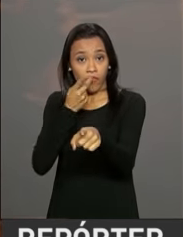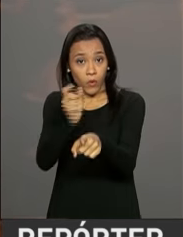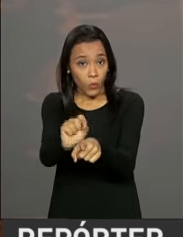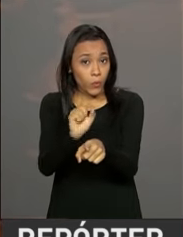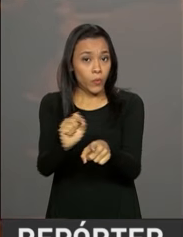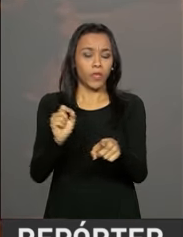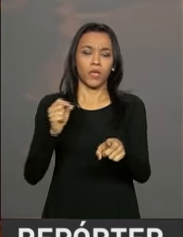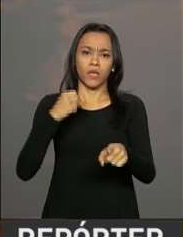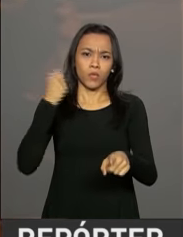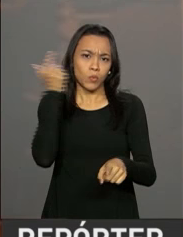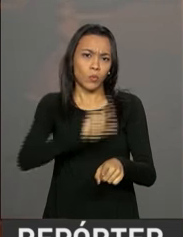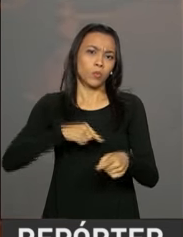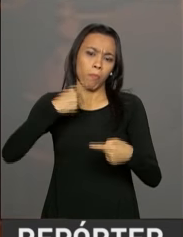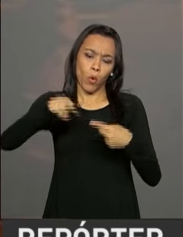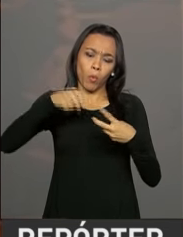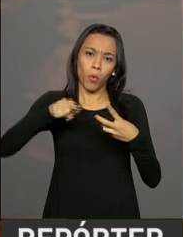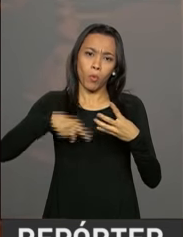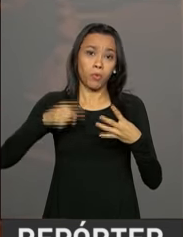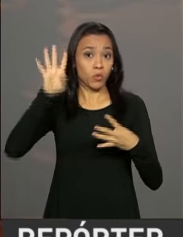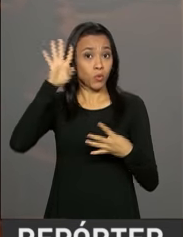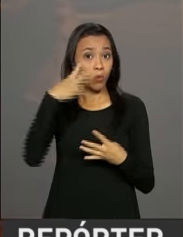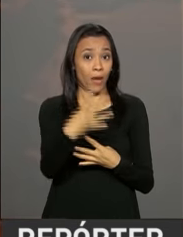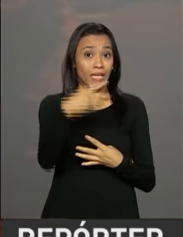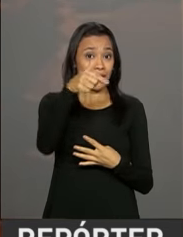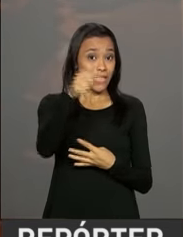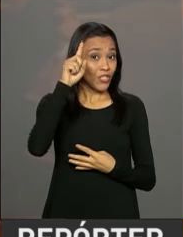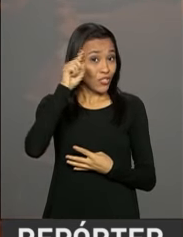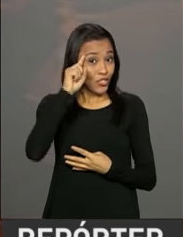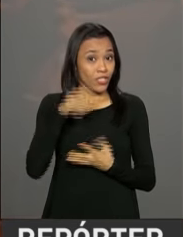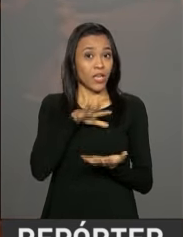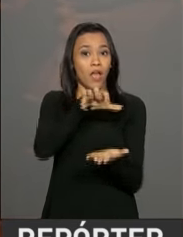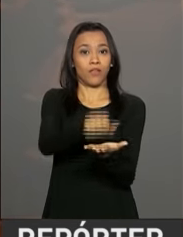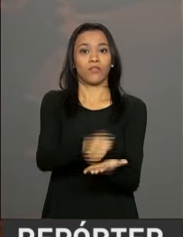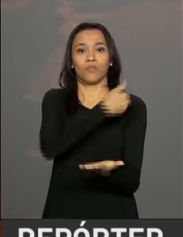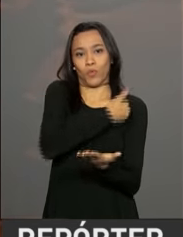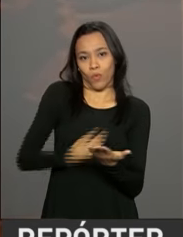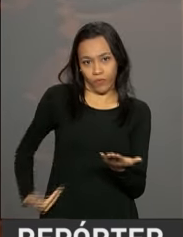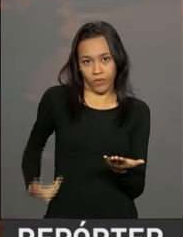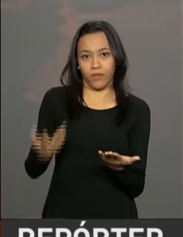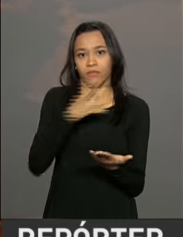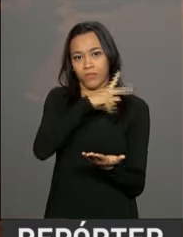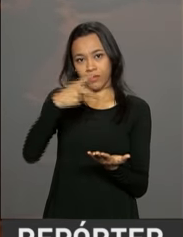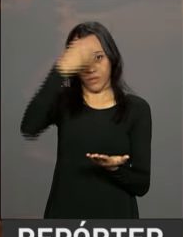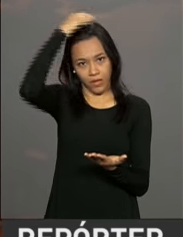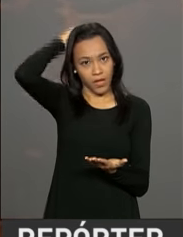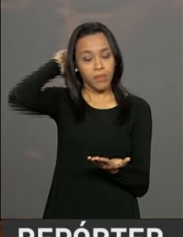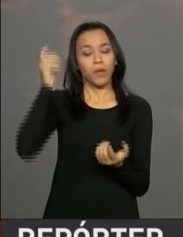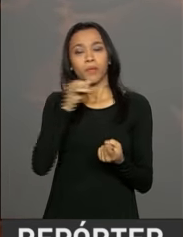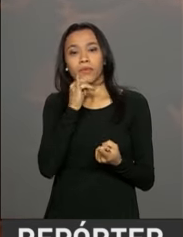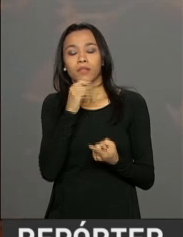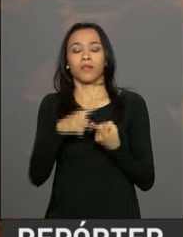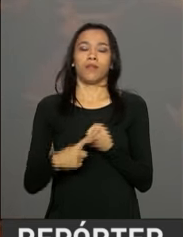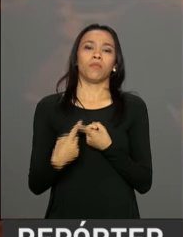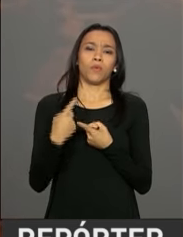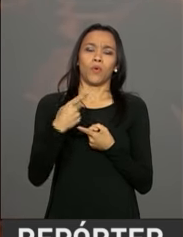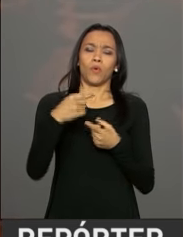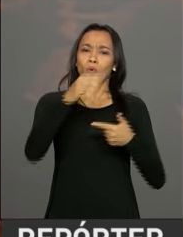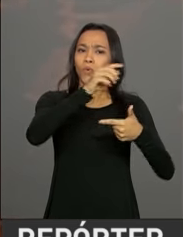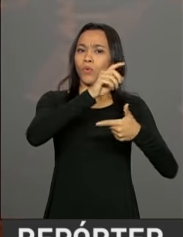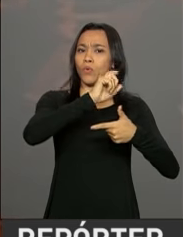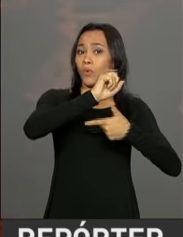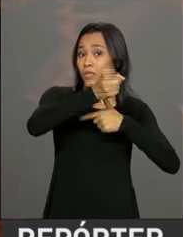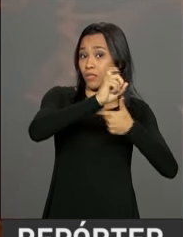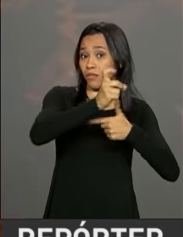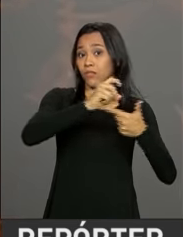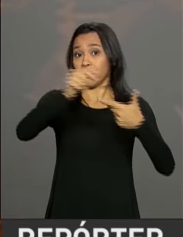avanços conquistados nos 47 dias em que está à frente do governo, como a reaproximação entre o executivo e o